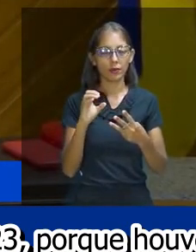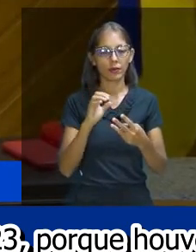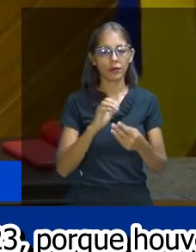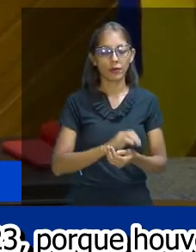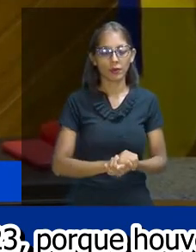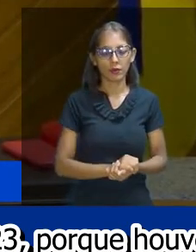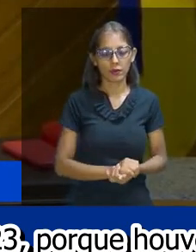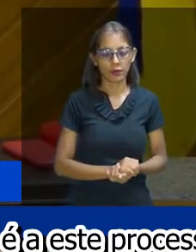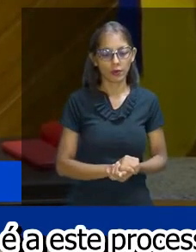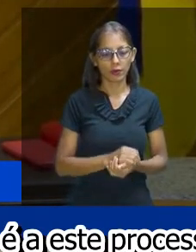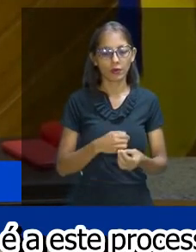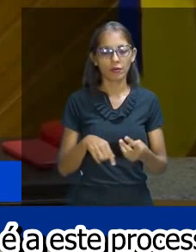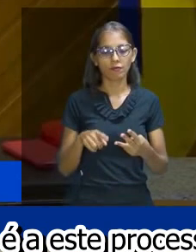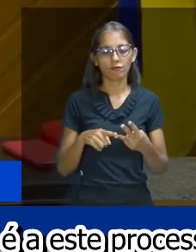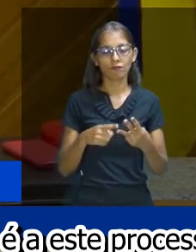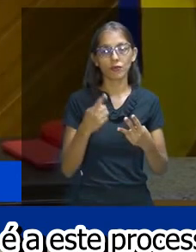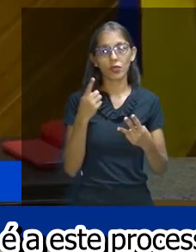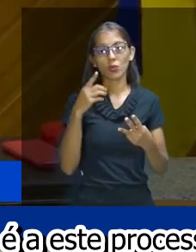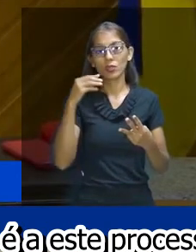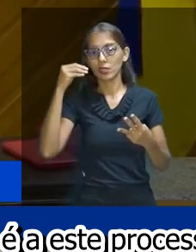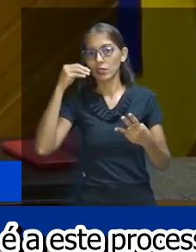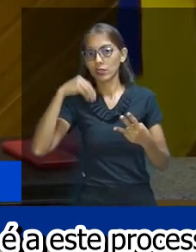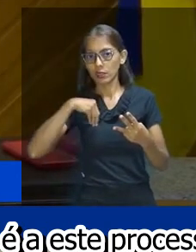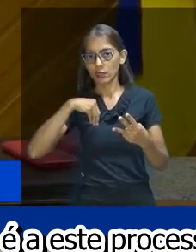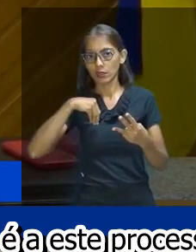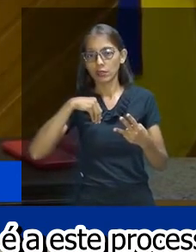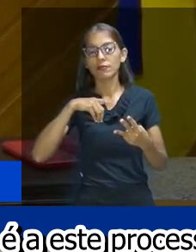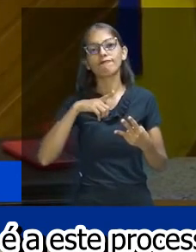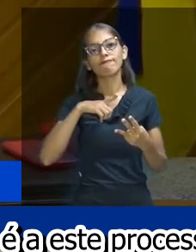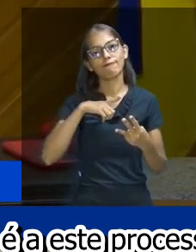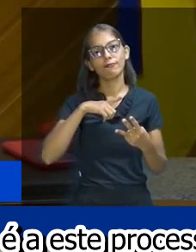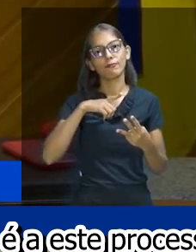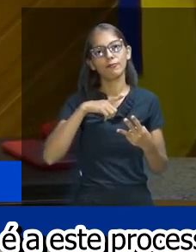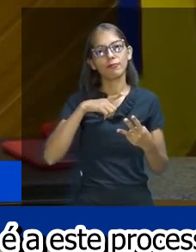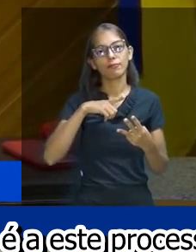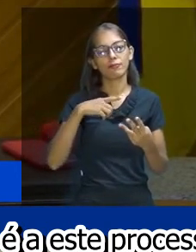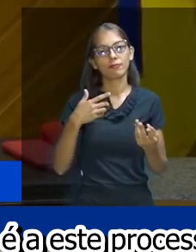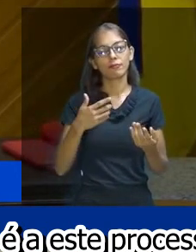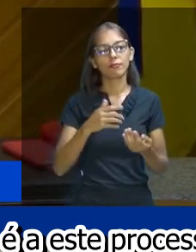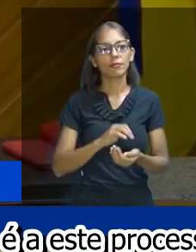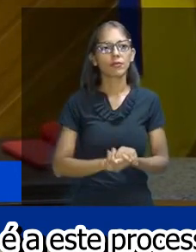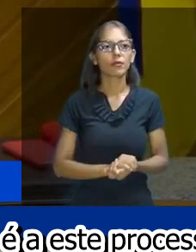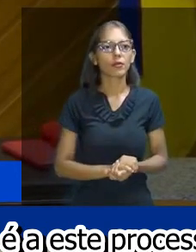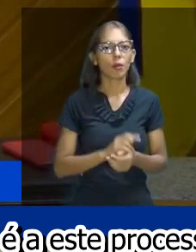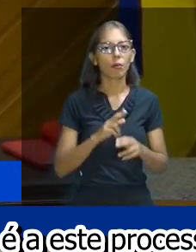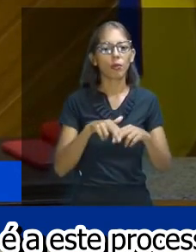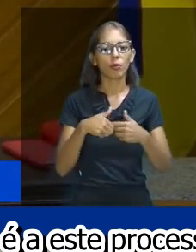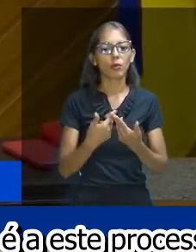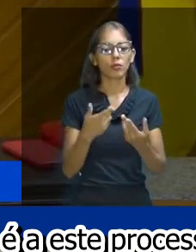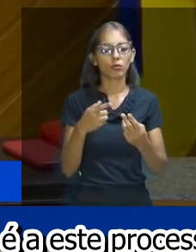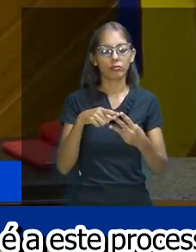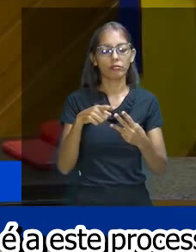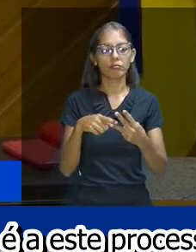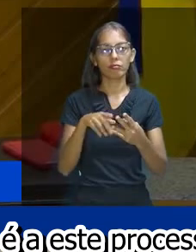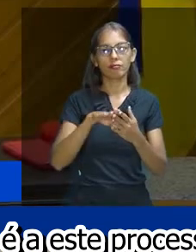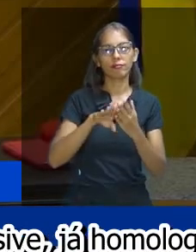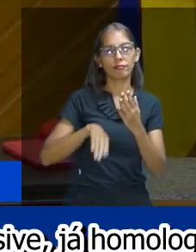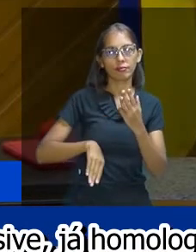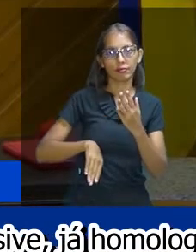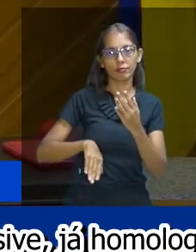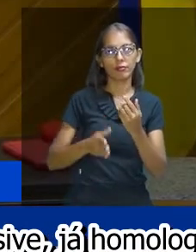2023, porque houve uma desistência dos agravantes em relação a